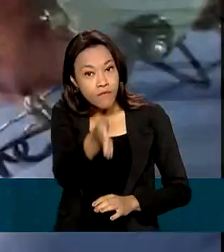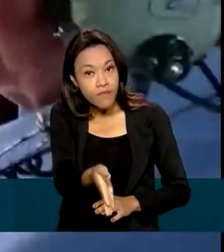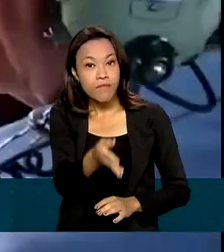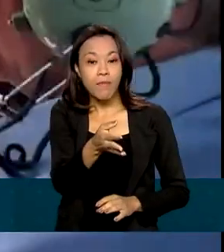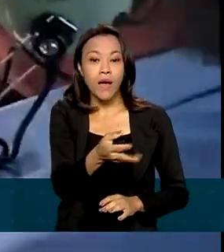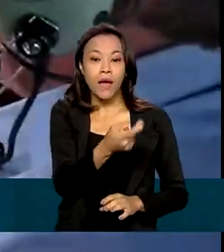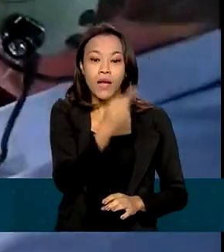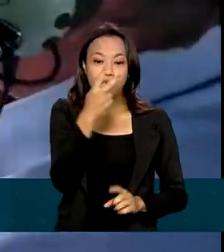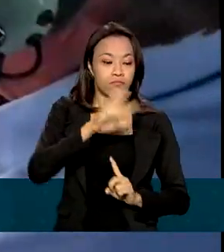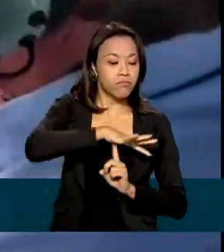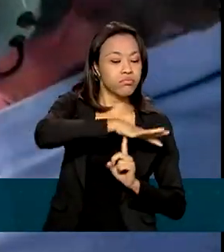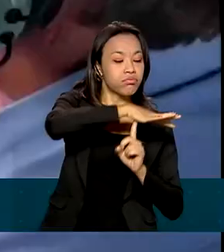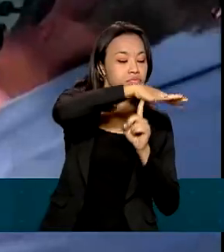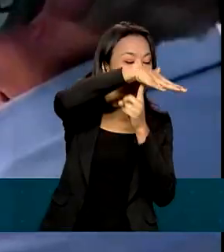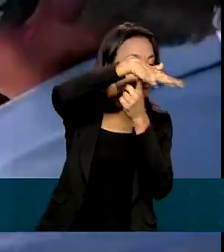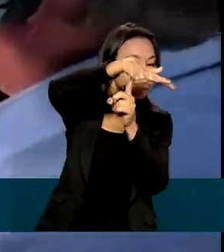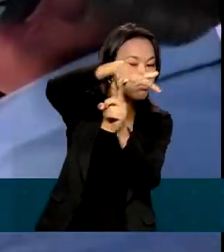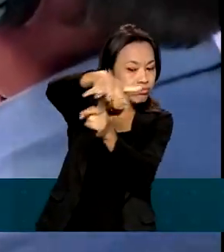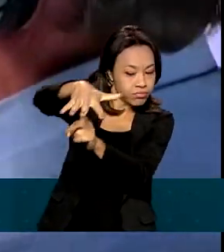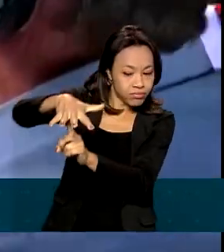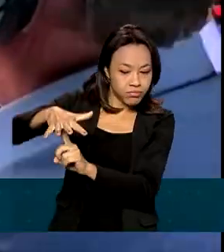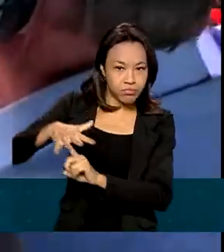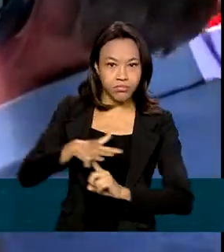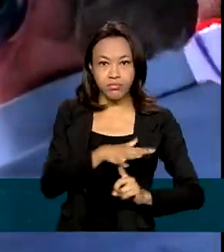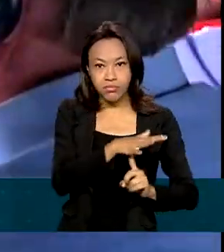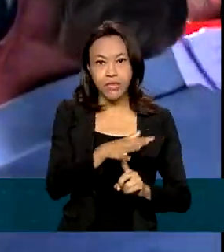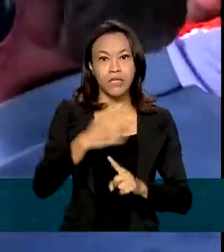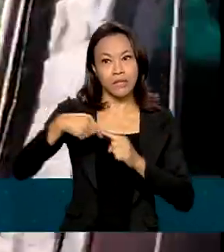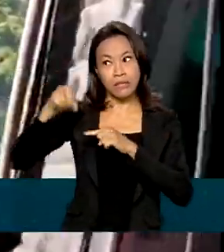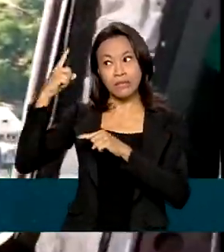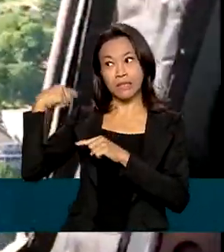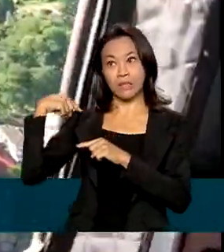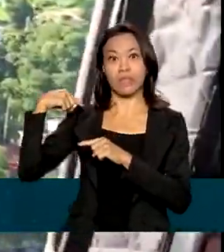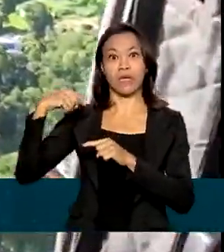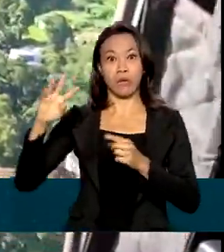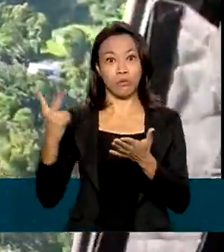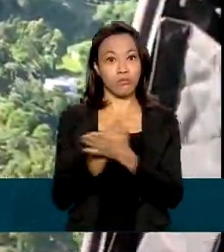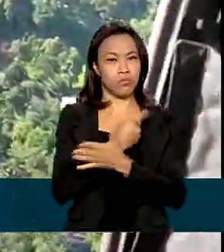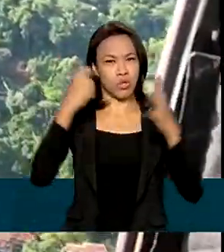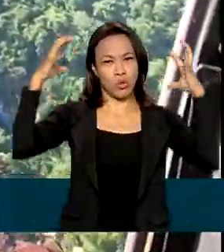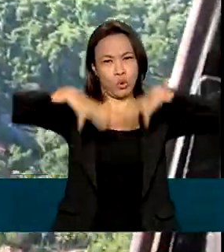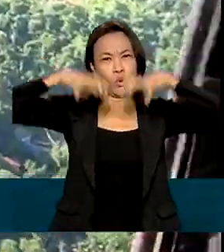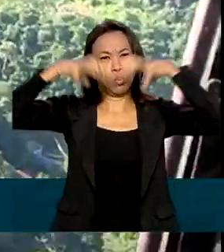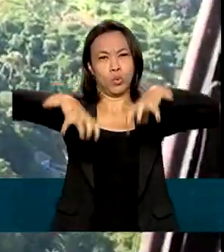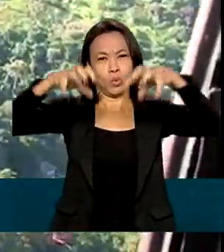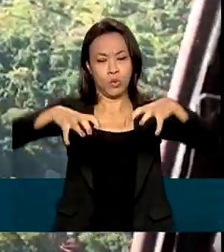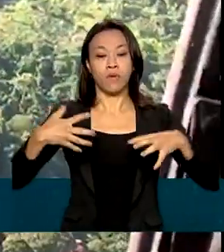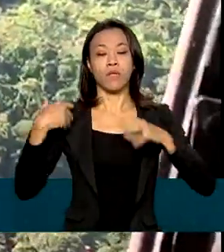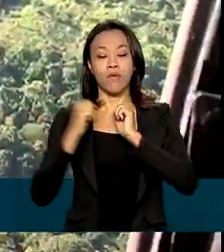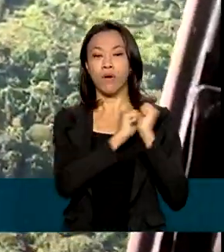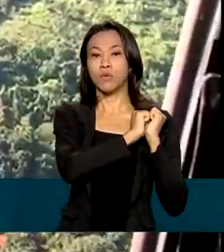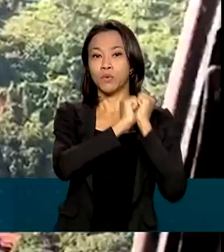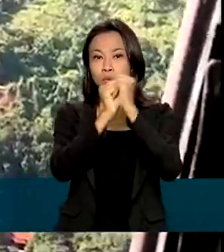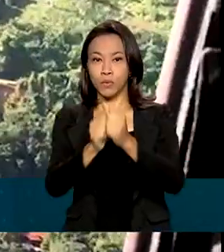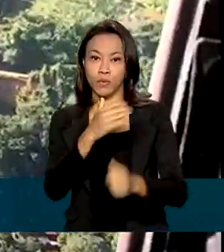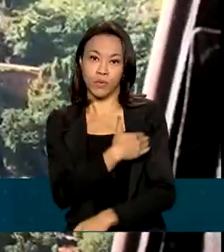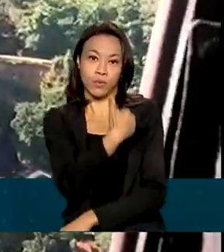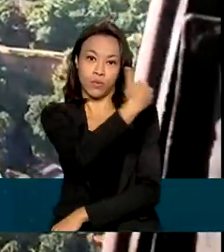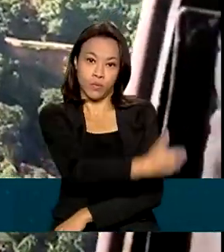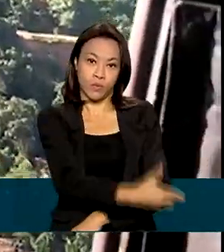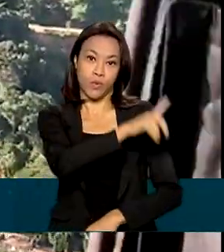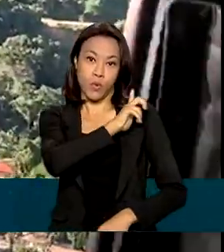helicóptero pelas áreas mais atingidas pelos temporais do fim de semana em Angra dos Reis. Ele estava acompanhado do governador do